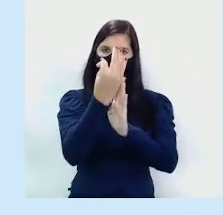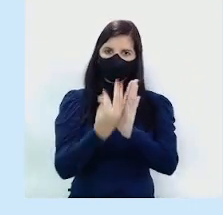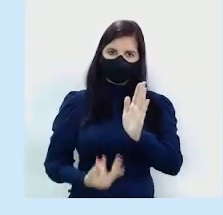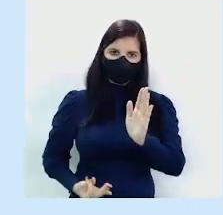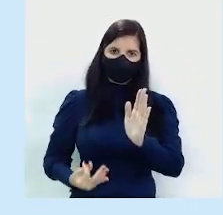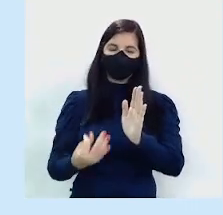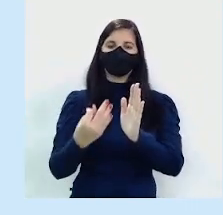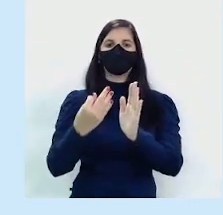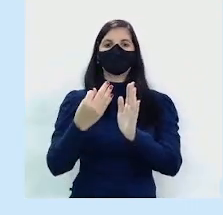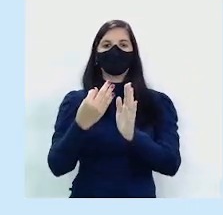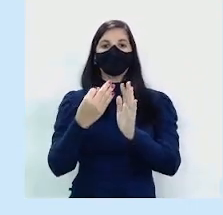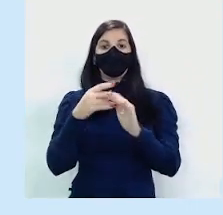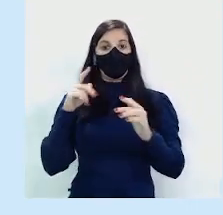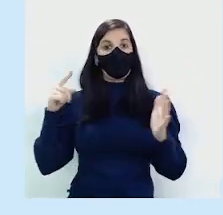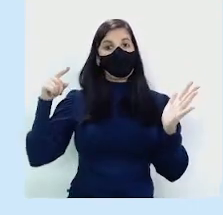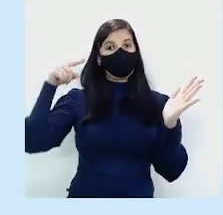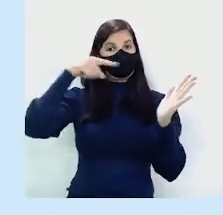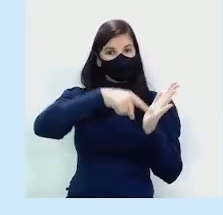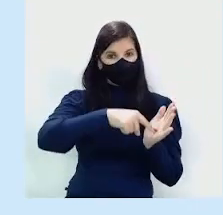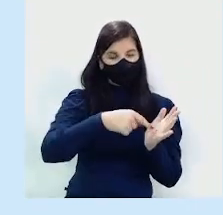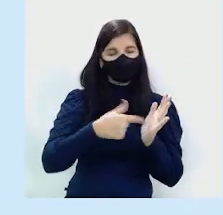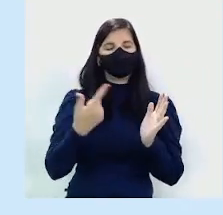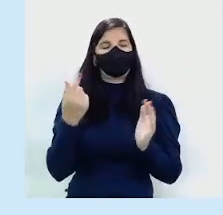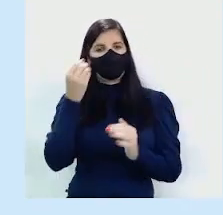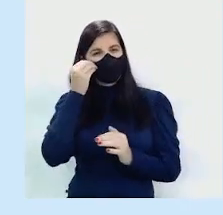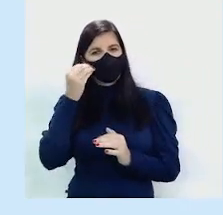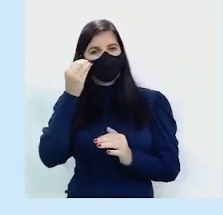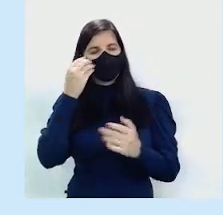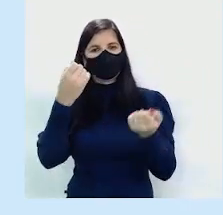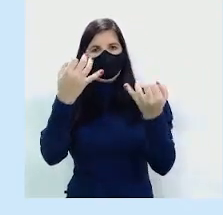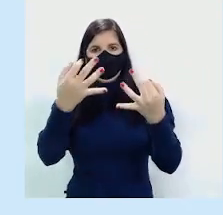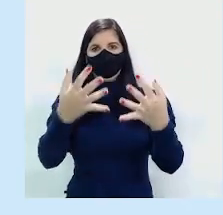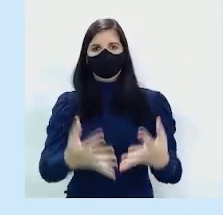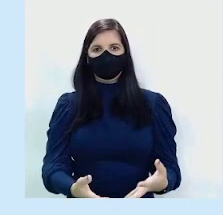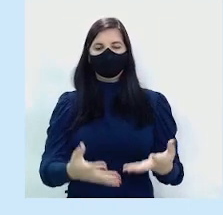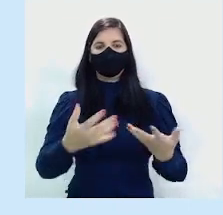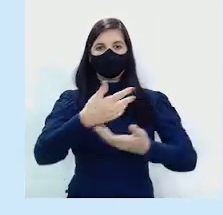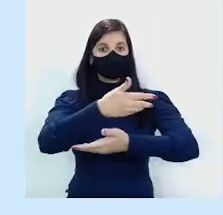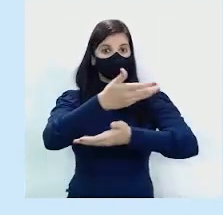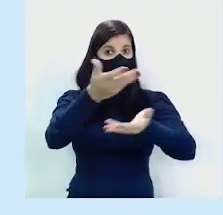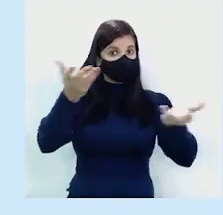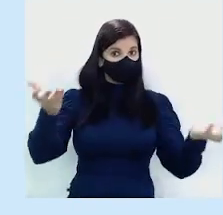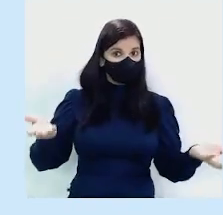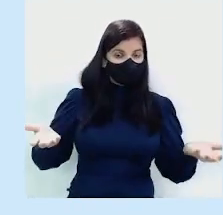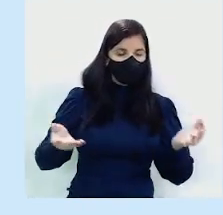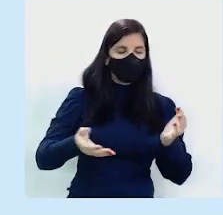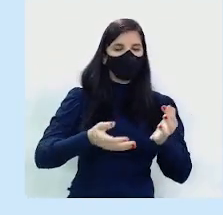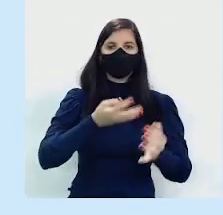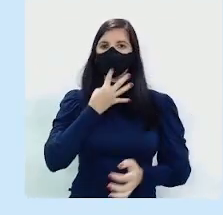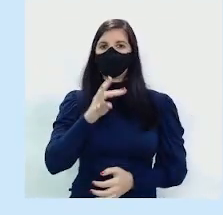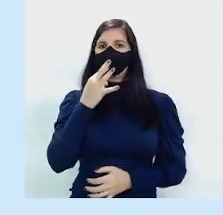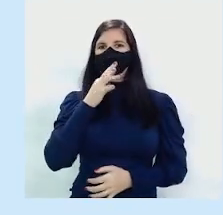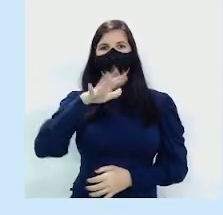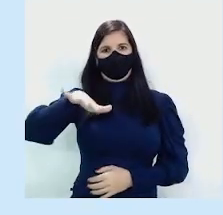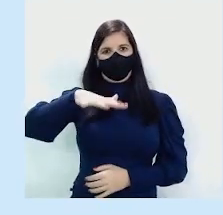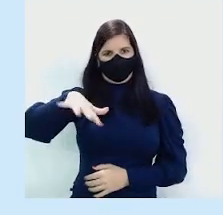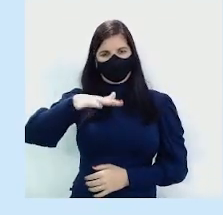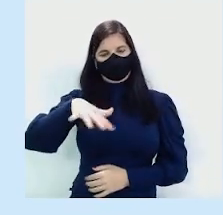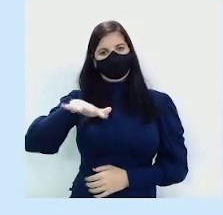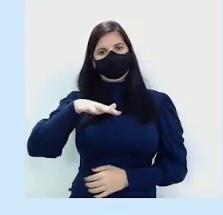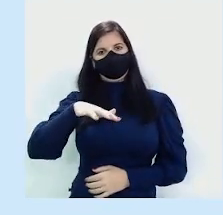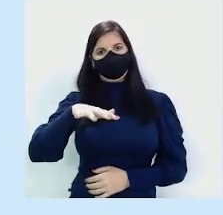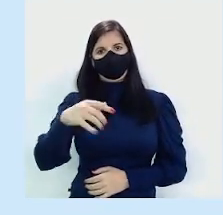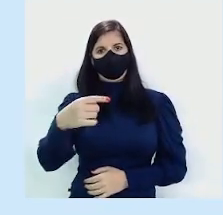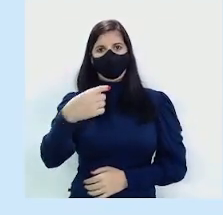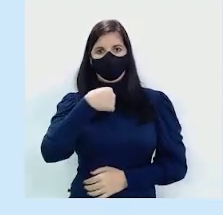que têm a finalidade de tentar explicar para o público que não é desta área,